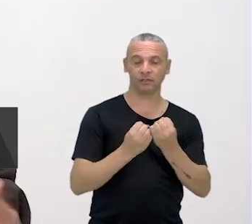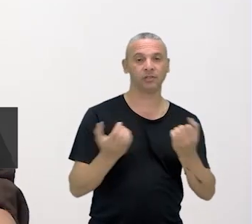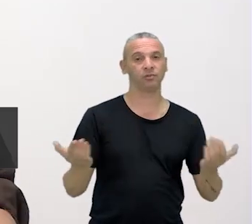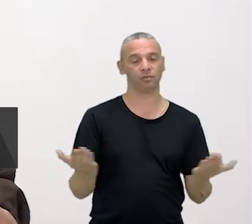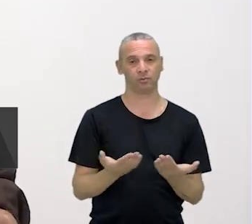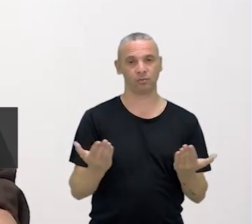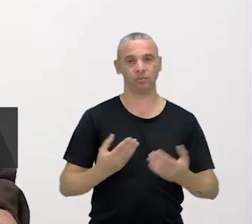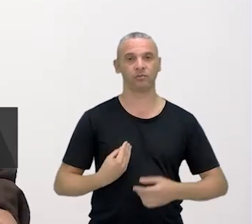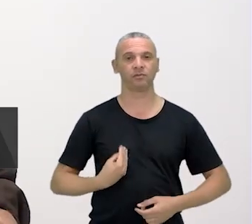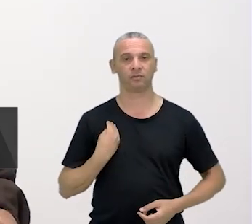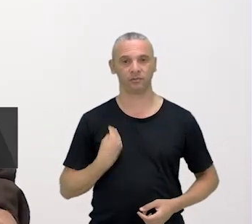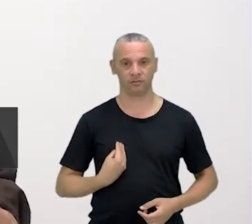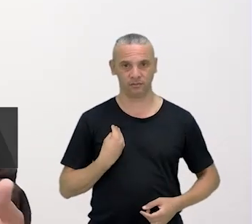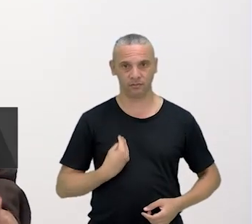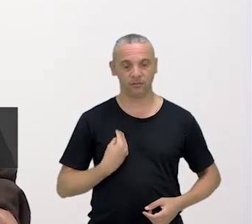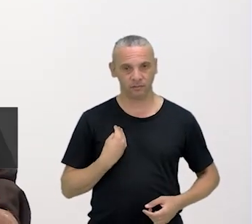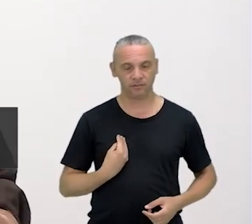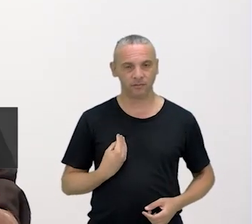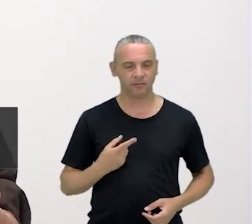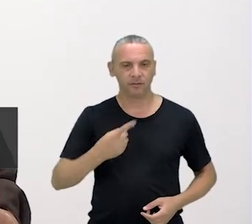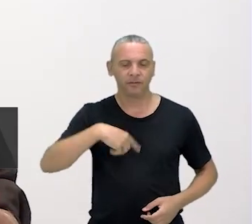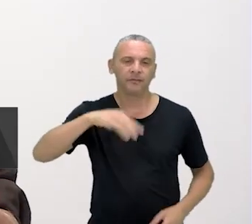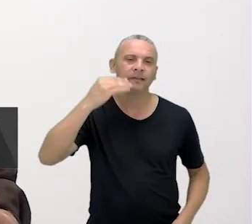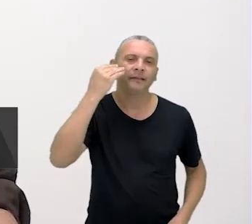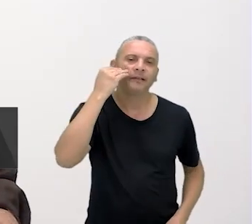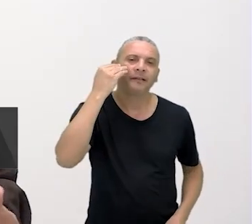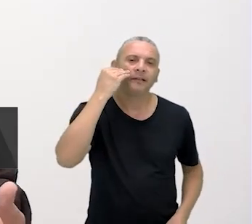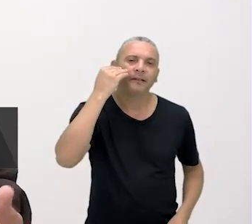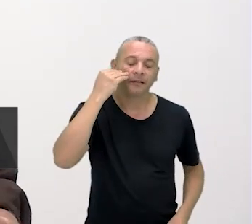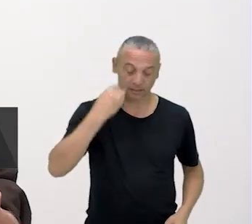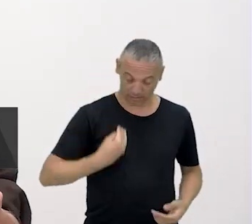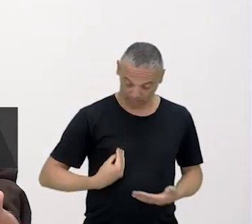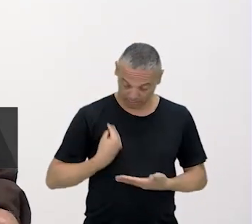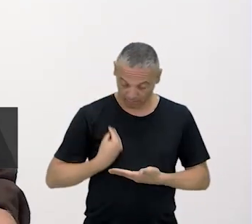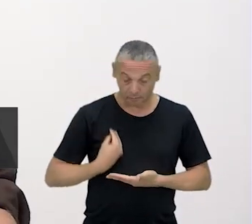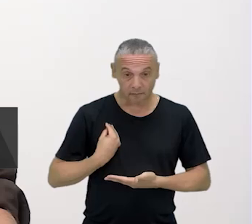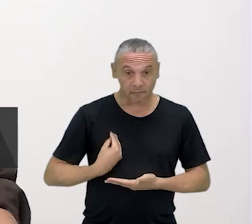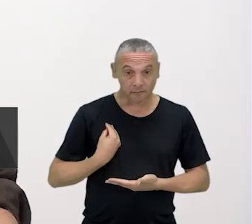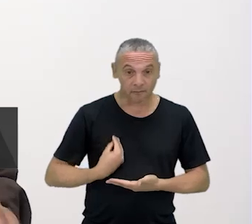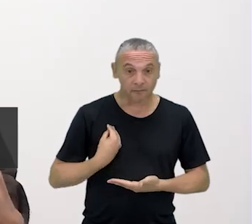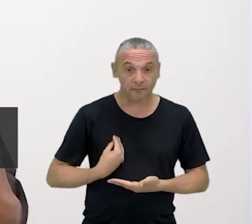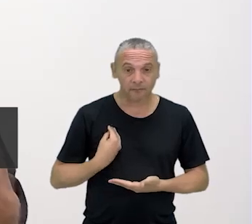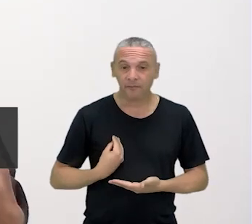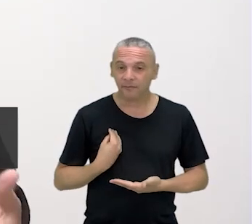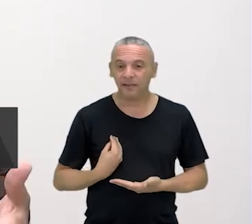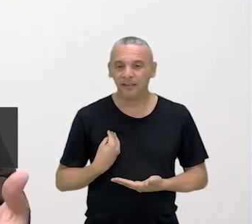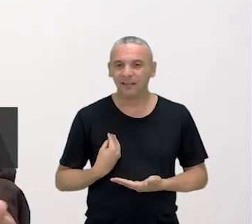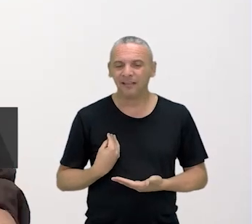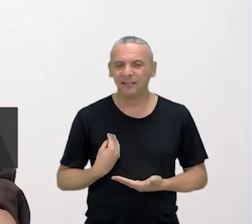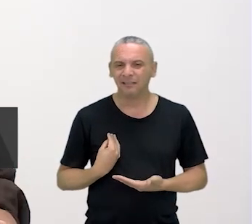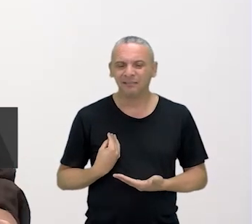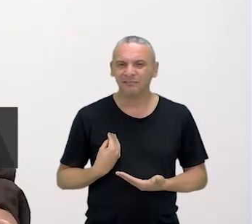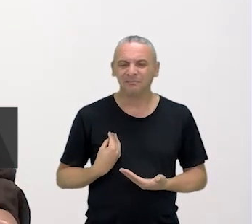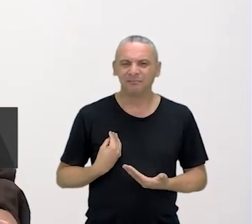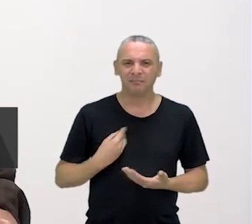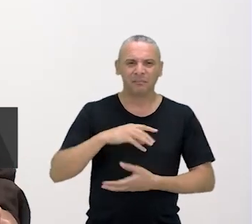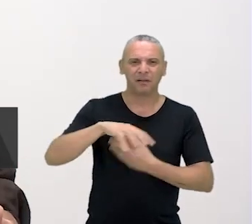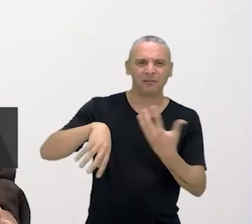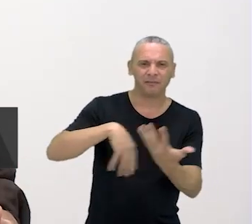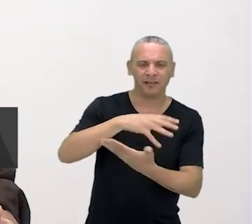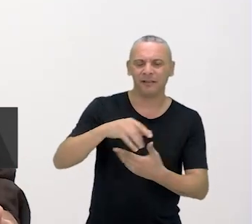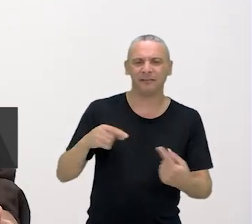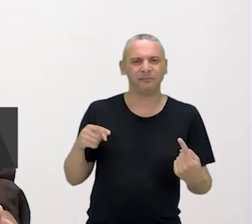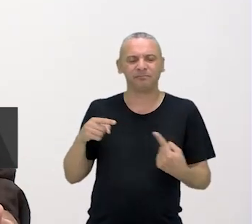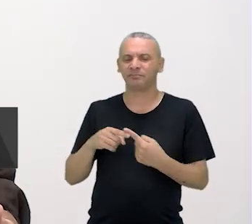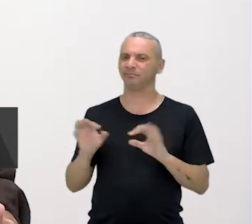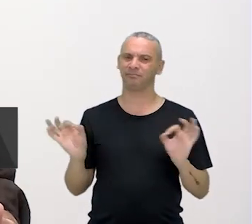hoje. Senhores, vamos tentar fazer da nossa vida que ela não seja uma quitanda de 4ª